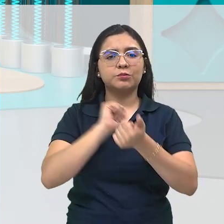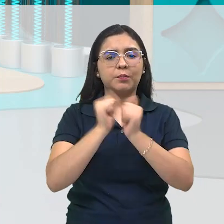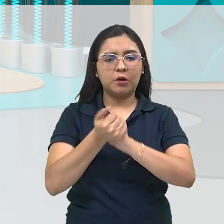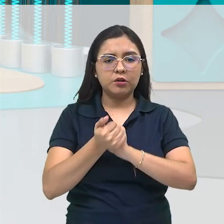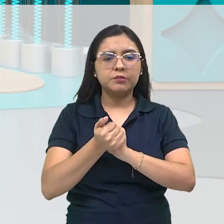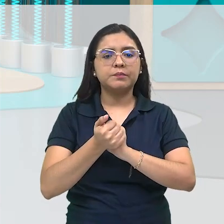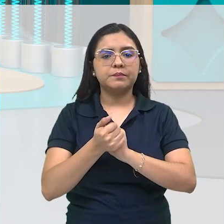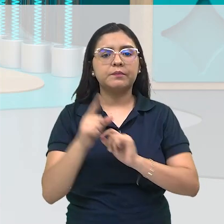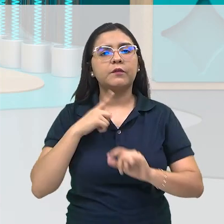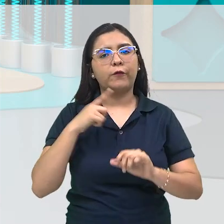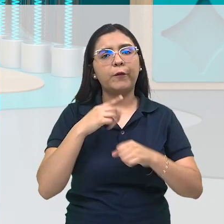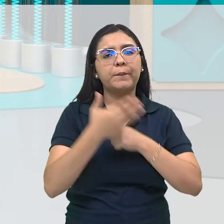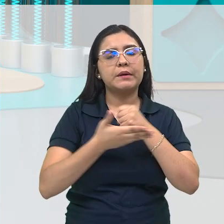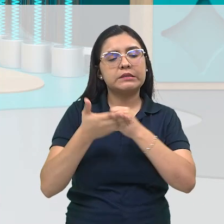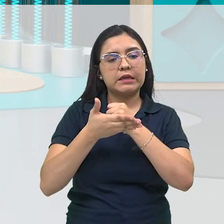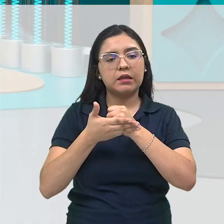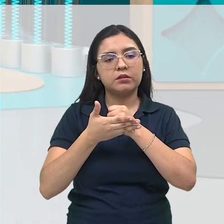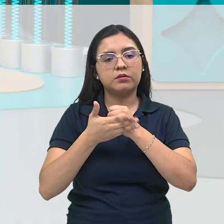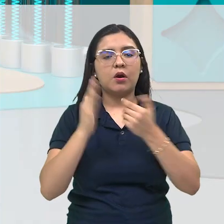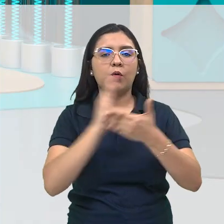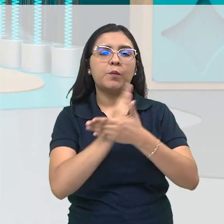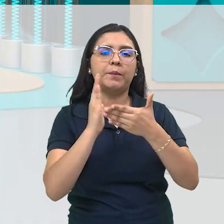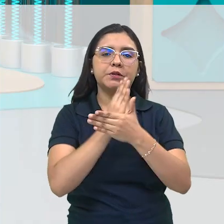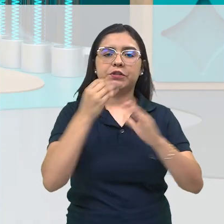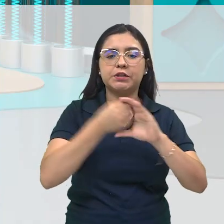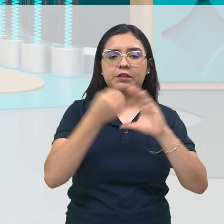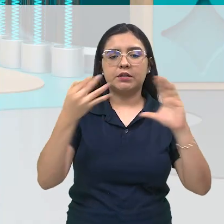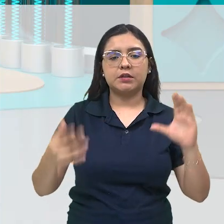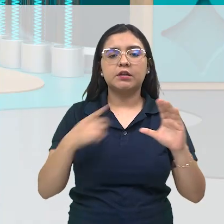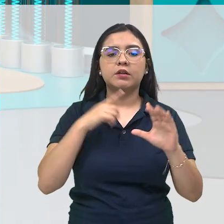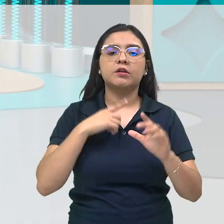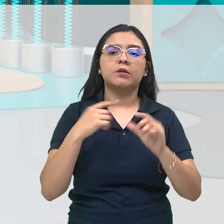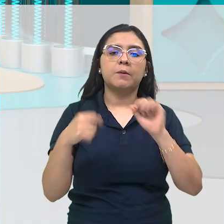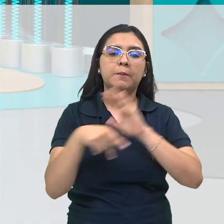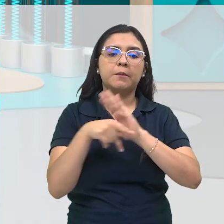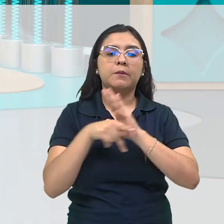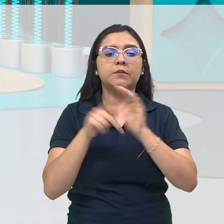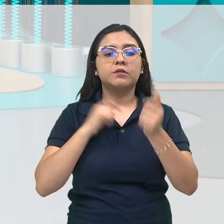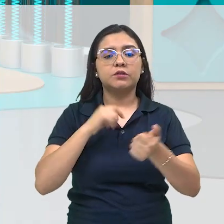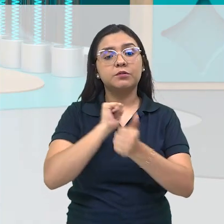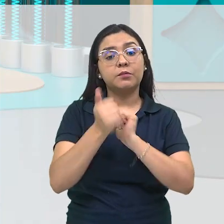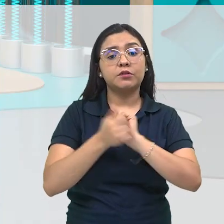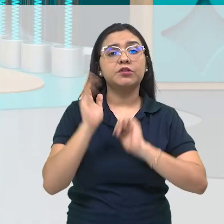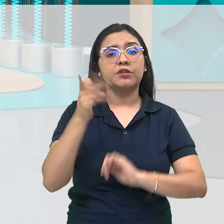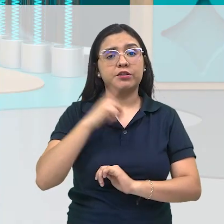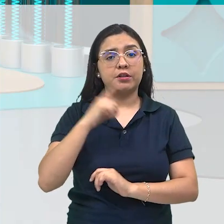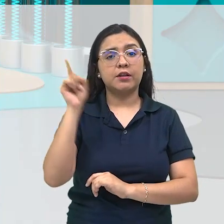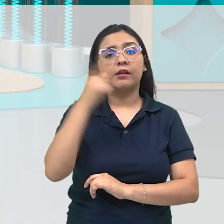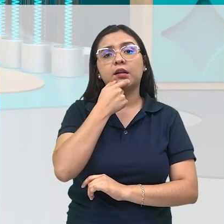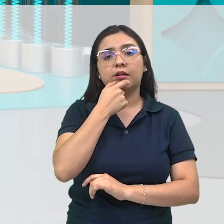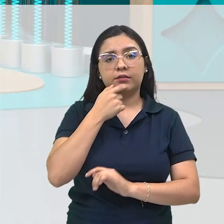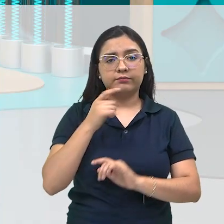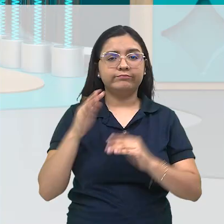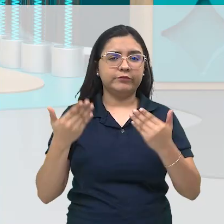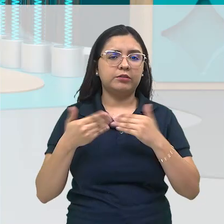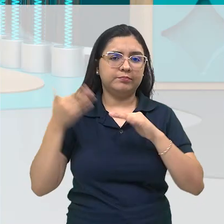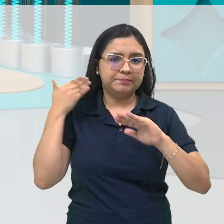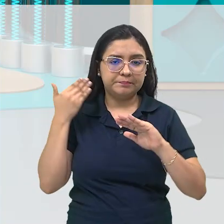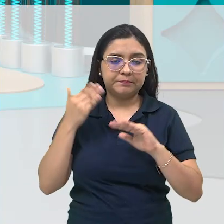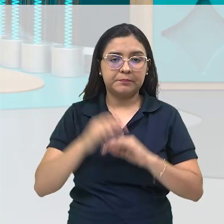com certeza foi baseado um pouquinho nesse formato aqui, desse jogo que já existia na Inglaterra há um certo